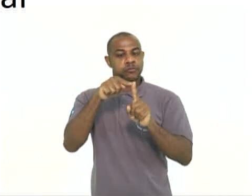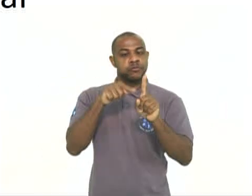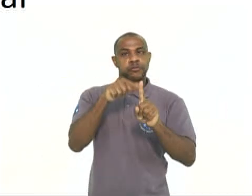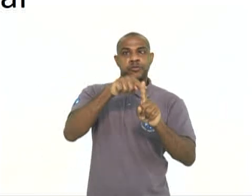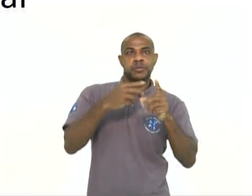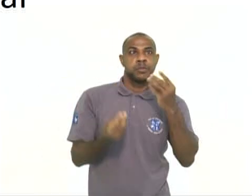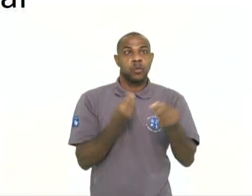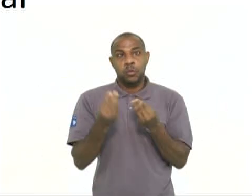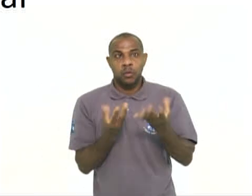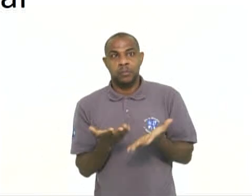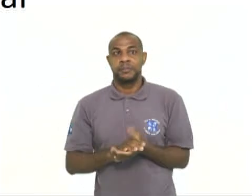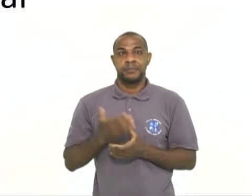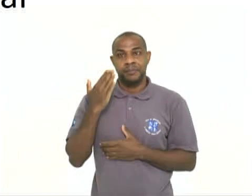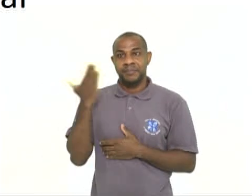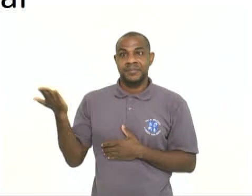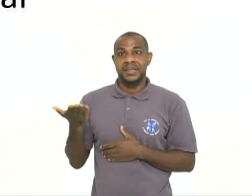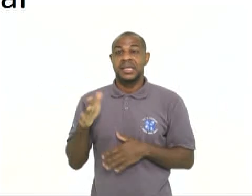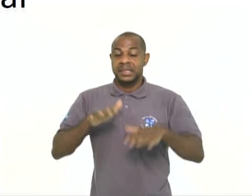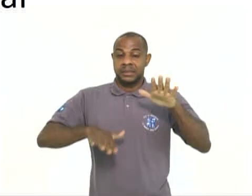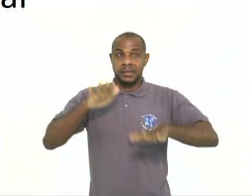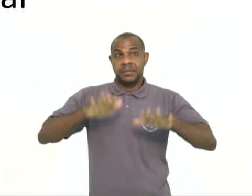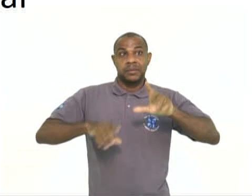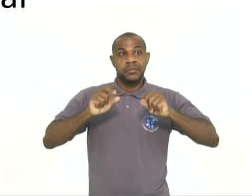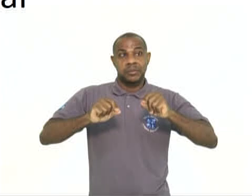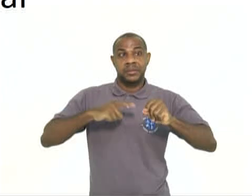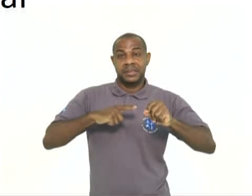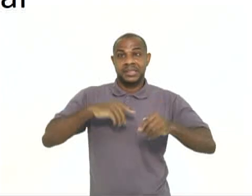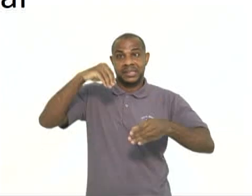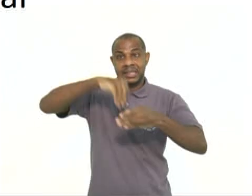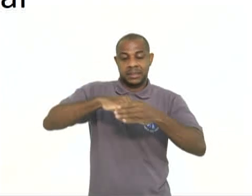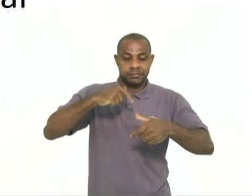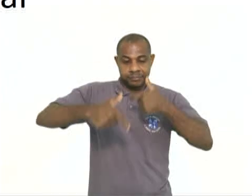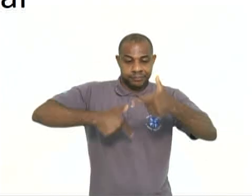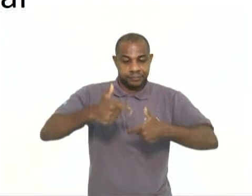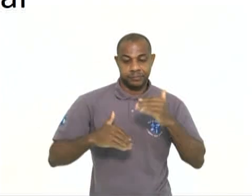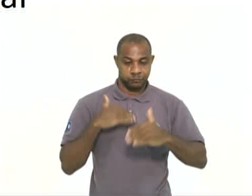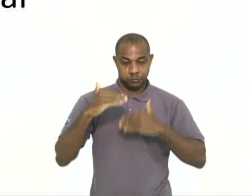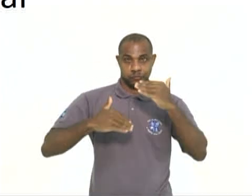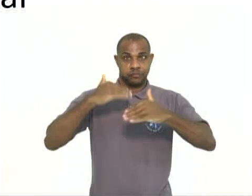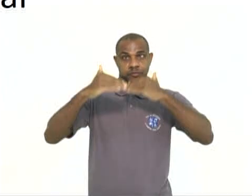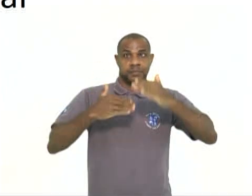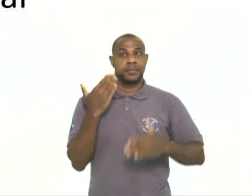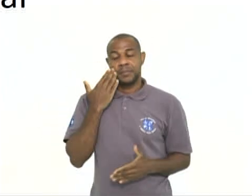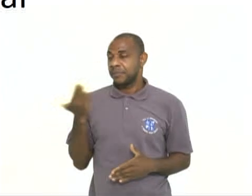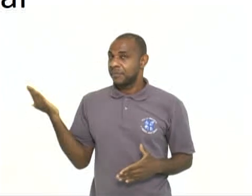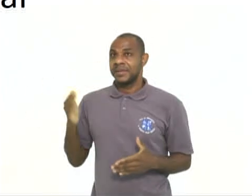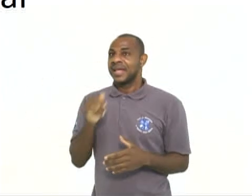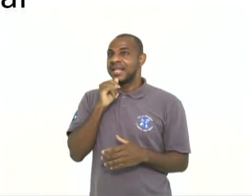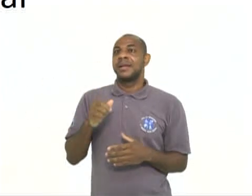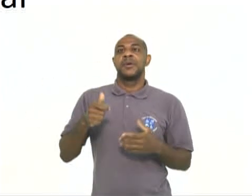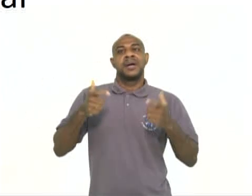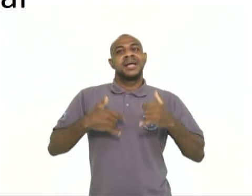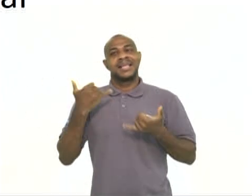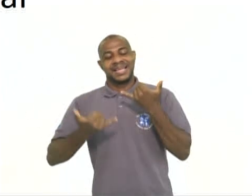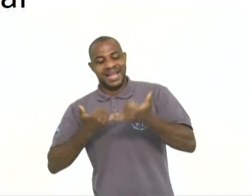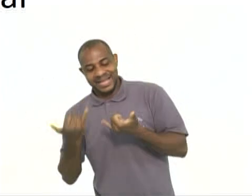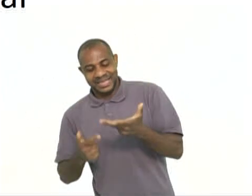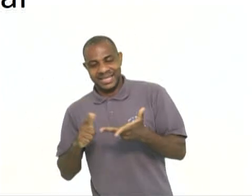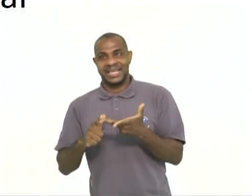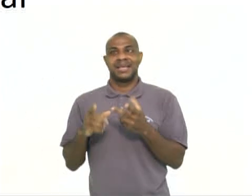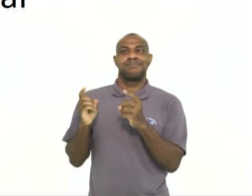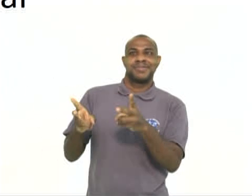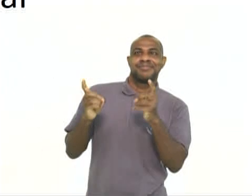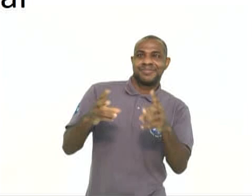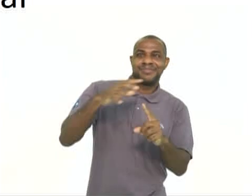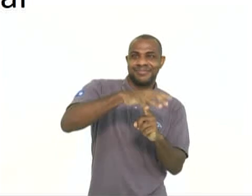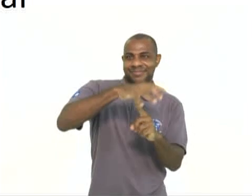ou funções, conforme a atividade que nele se desenvolve. Por exemplo, lazer, comércio,